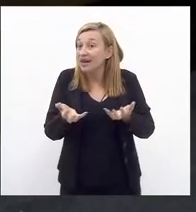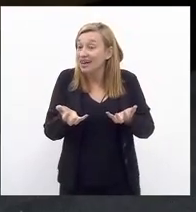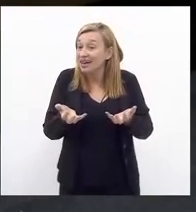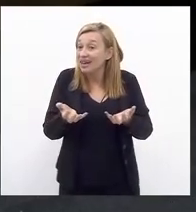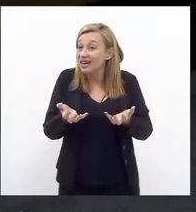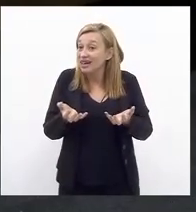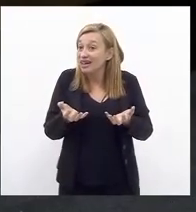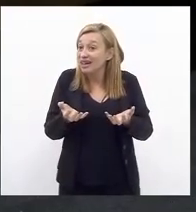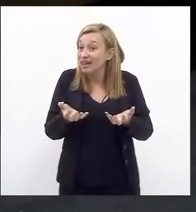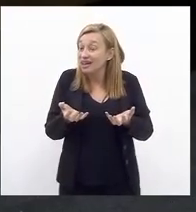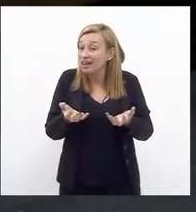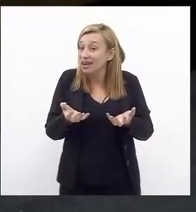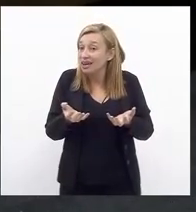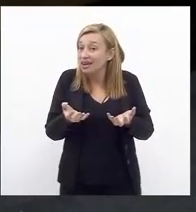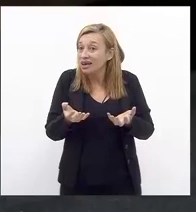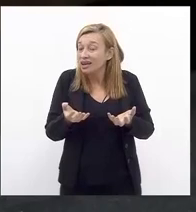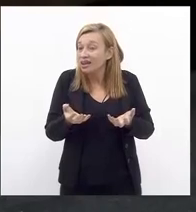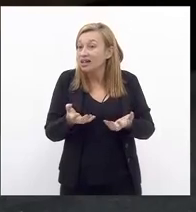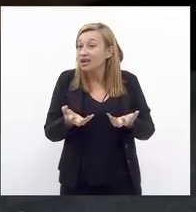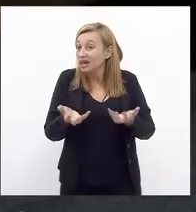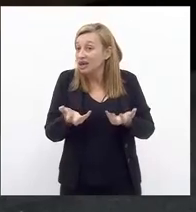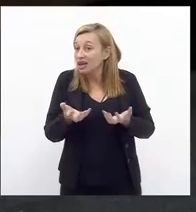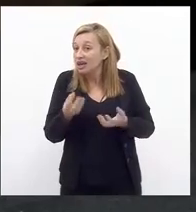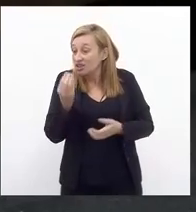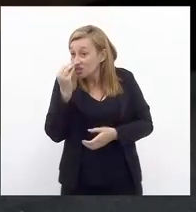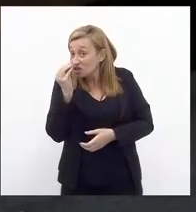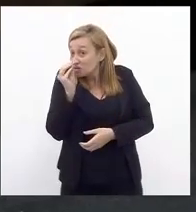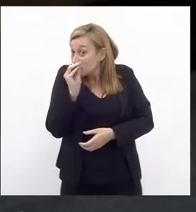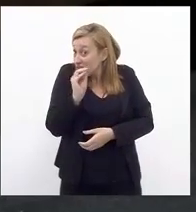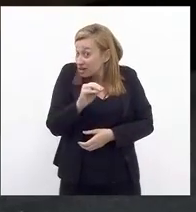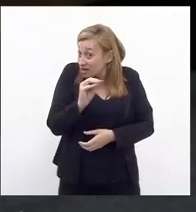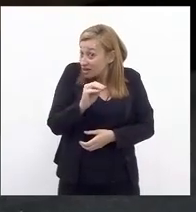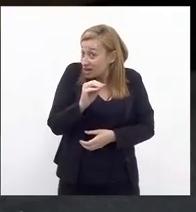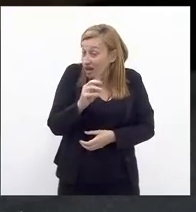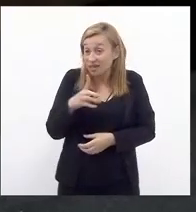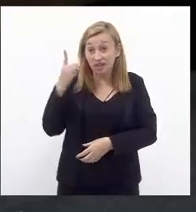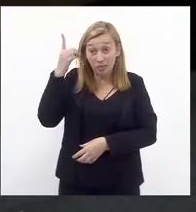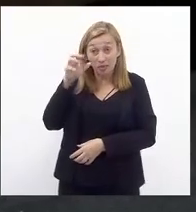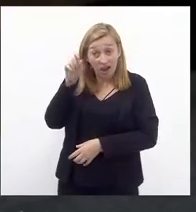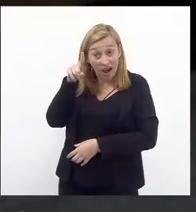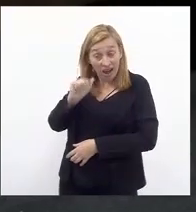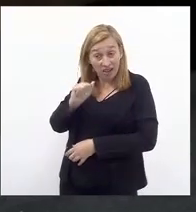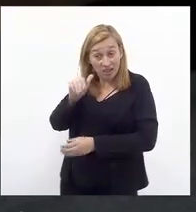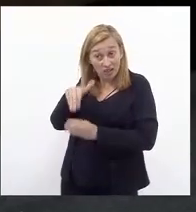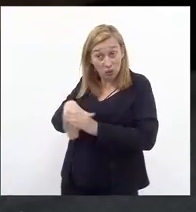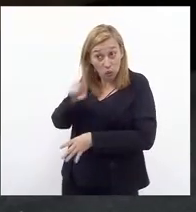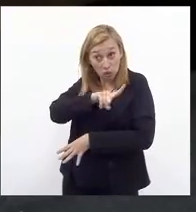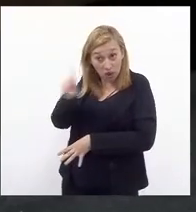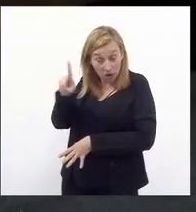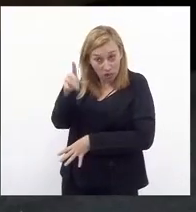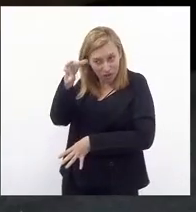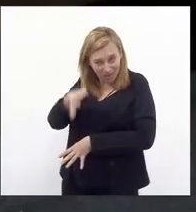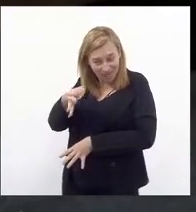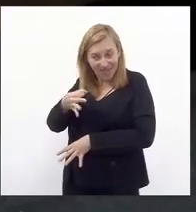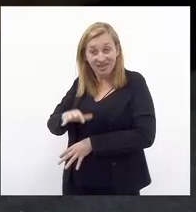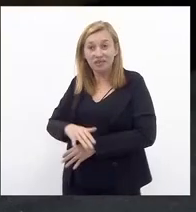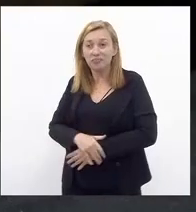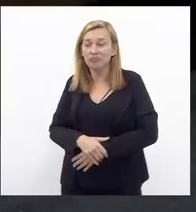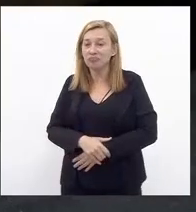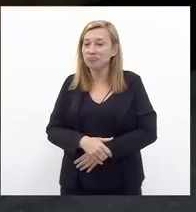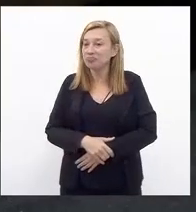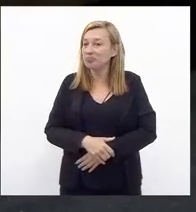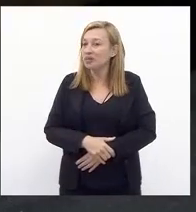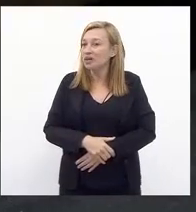descredibilizar só um momento Presidente para querer descredibilizar Deputado Alana que votou não com convicção